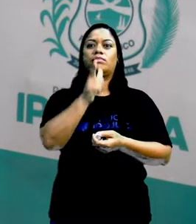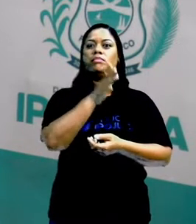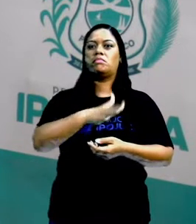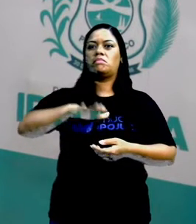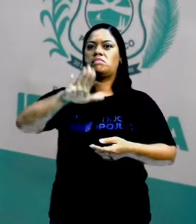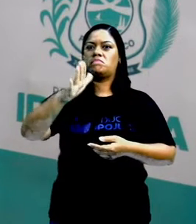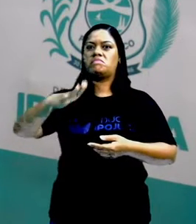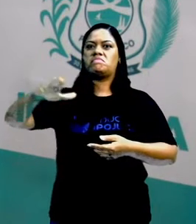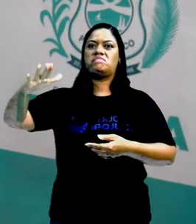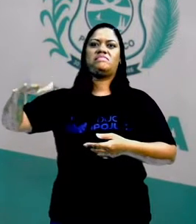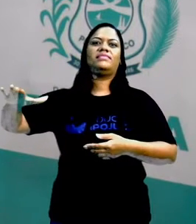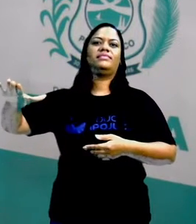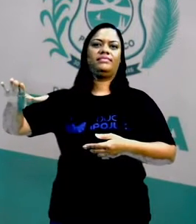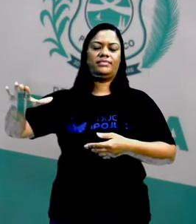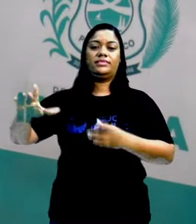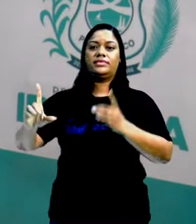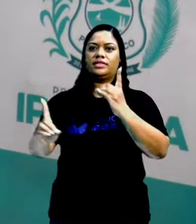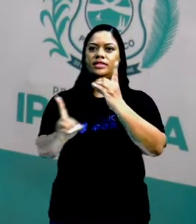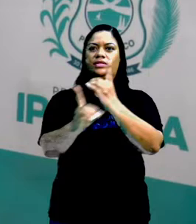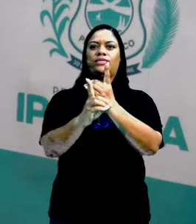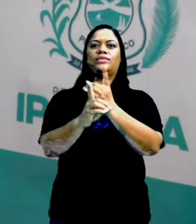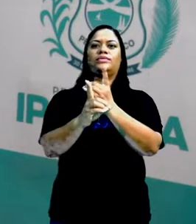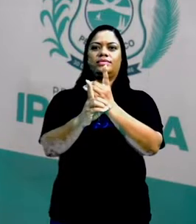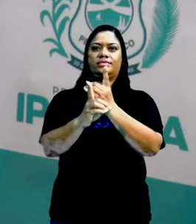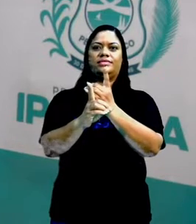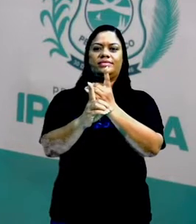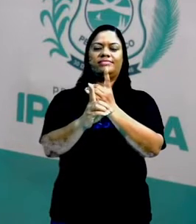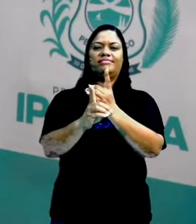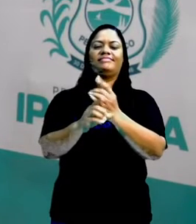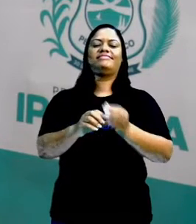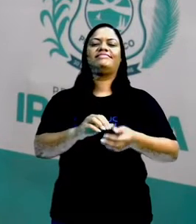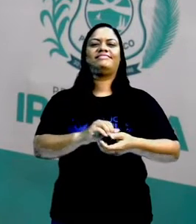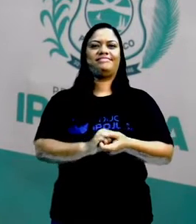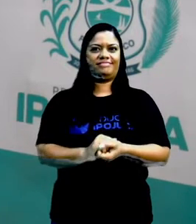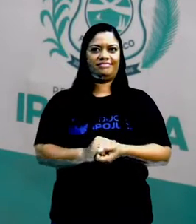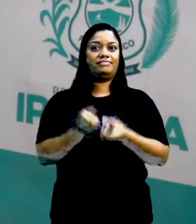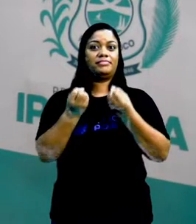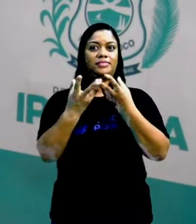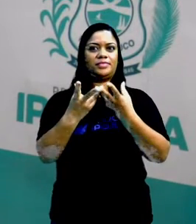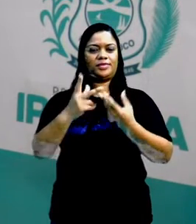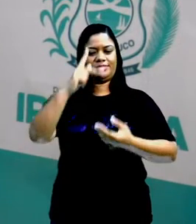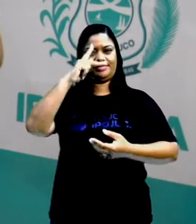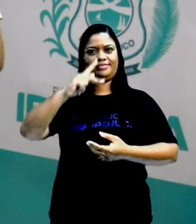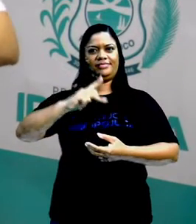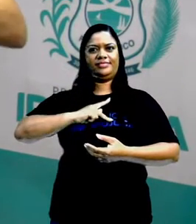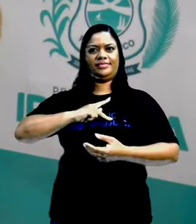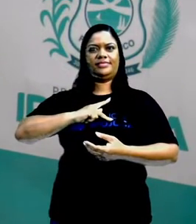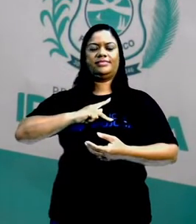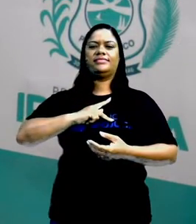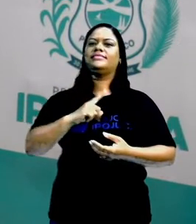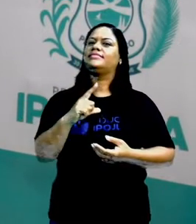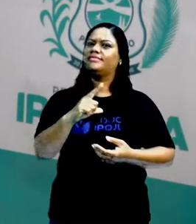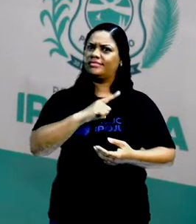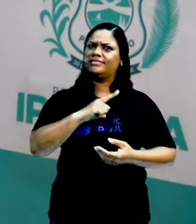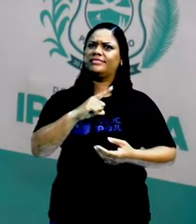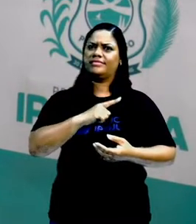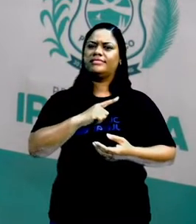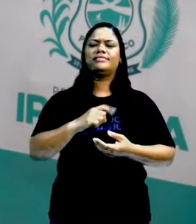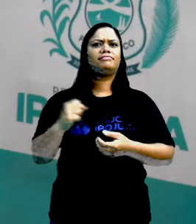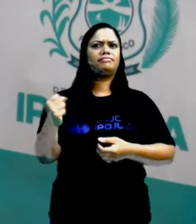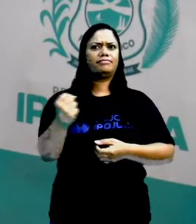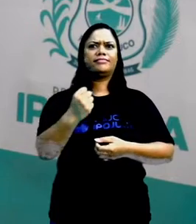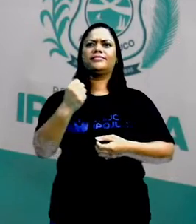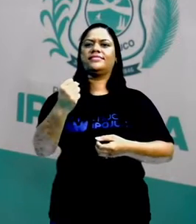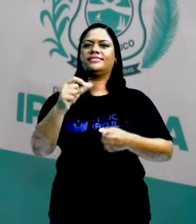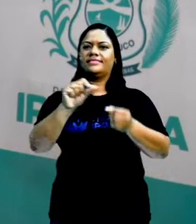ao mar. Quem a encontra, salva-se a si mesmo. Então olha só, o poema tem esse poder, não é?